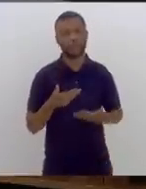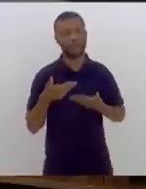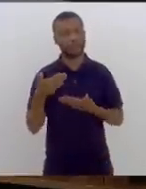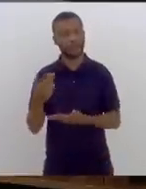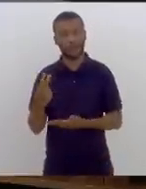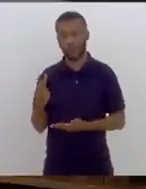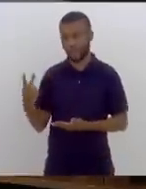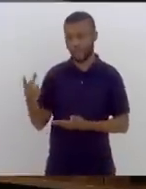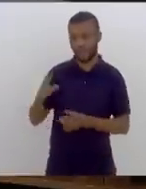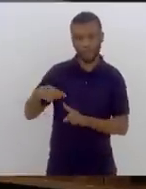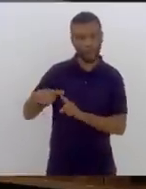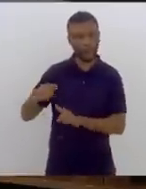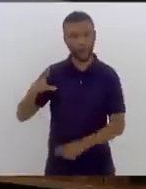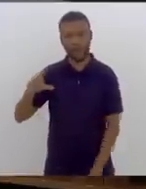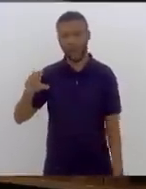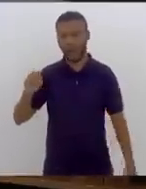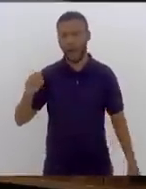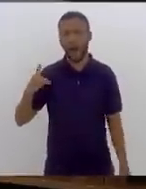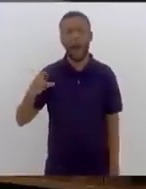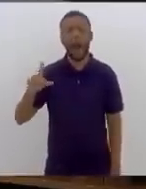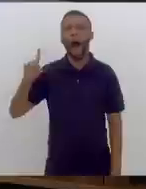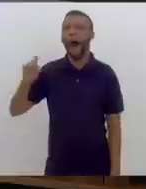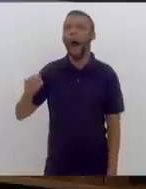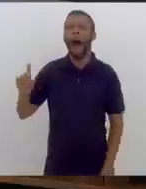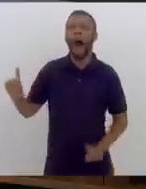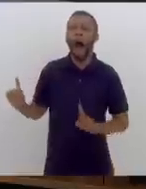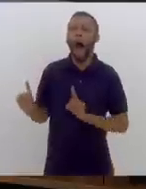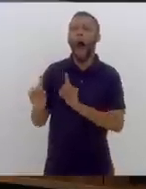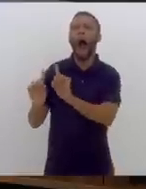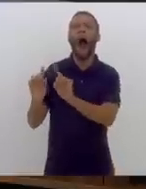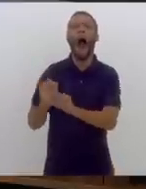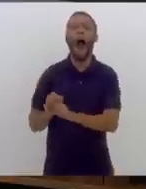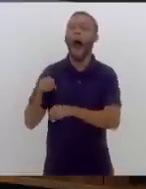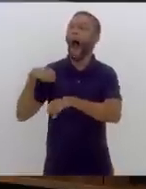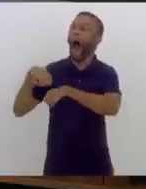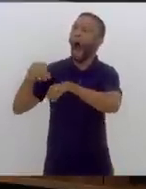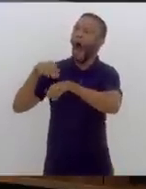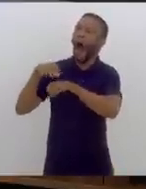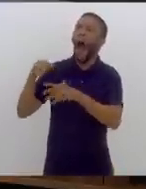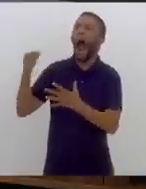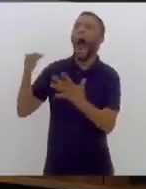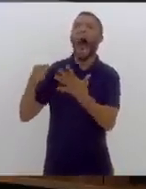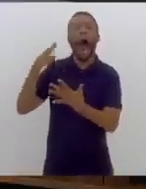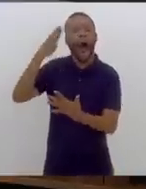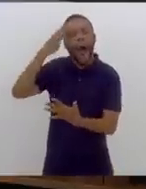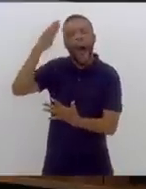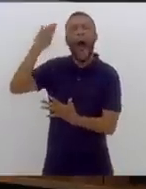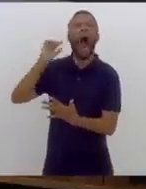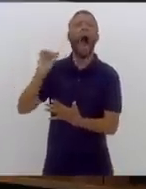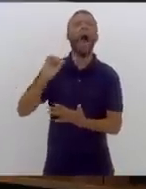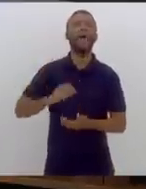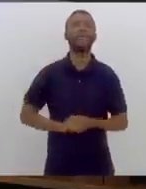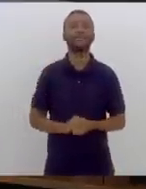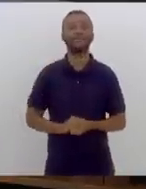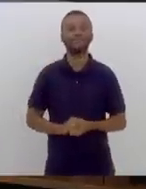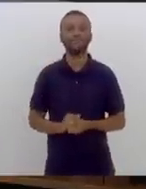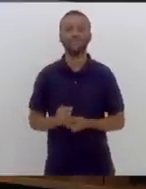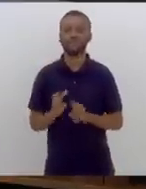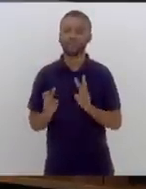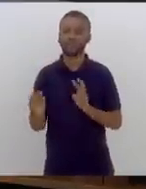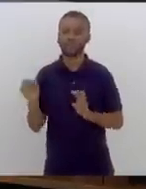Leopoldo né levamos algumas questões principalmente essa